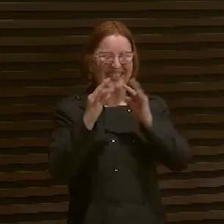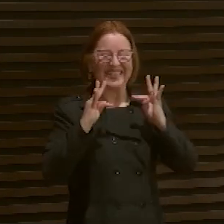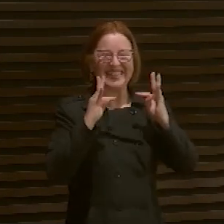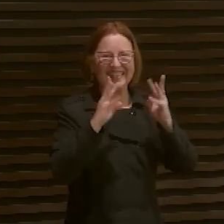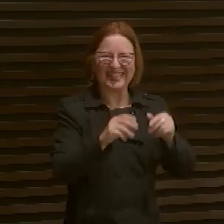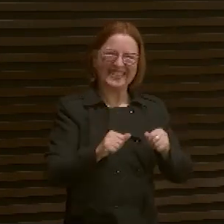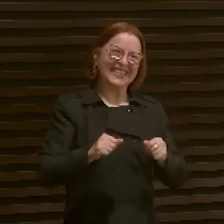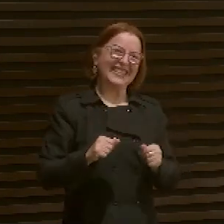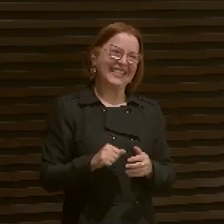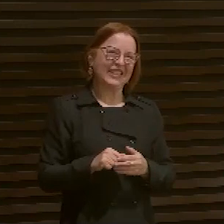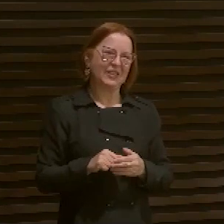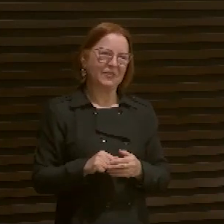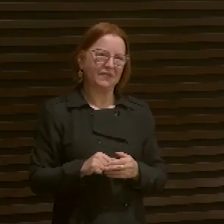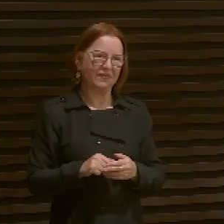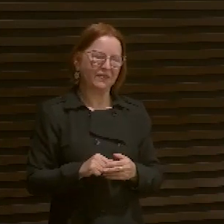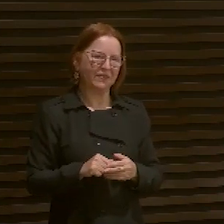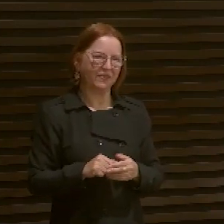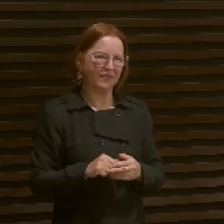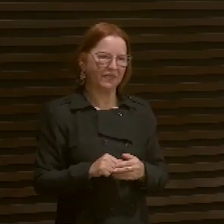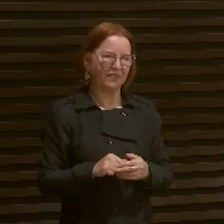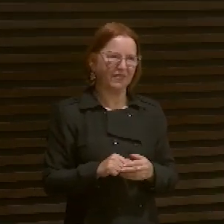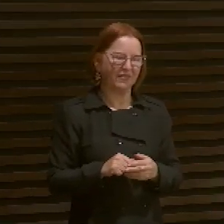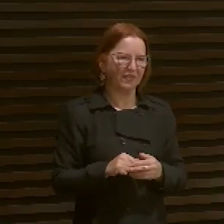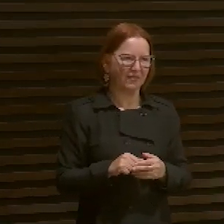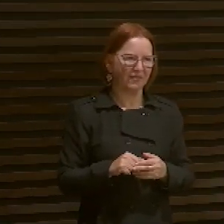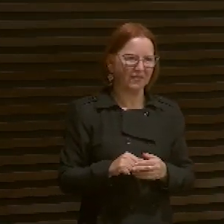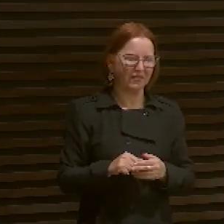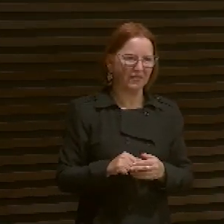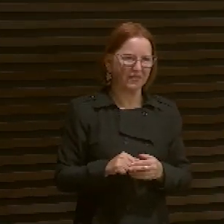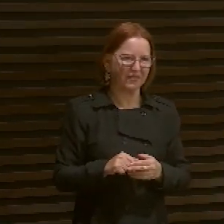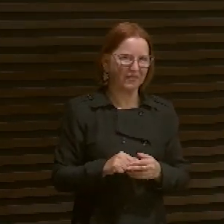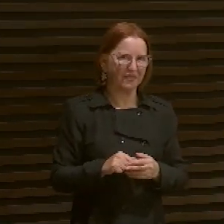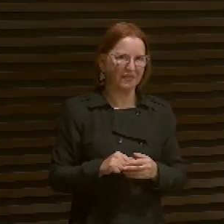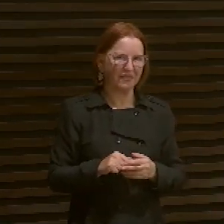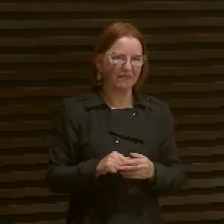Todos. O judiciário corrupto está debaixo do pé dele.